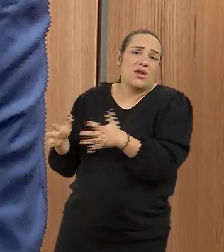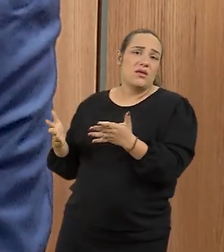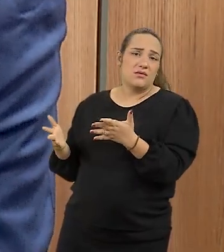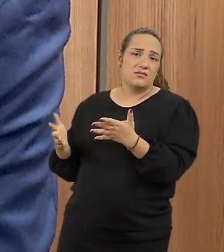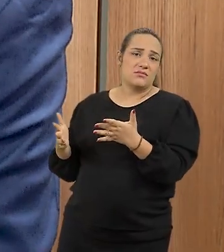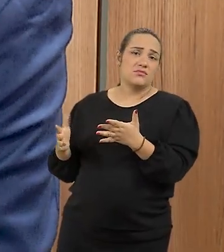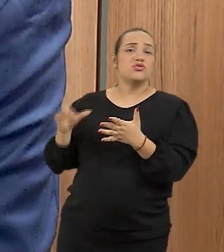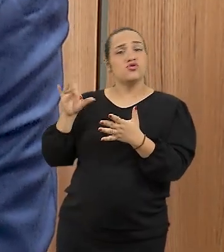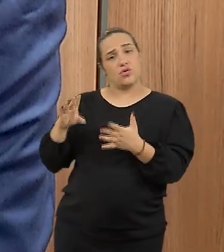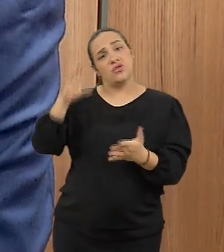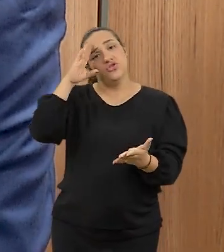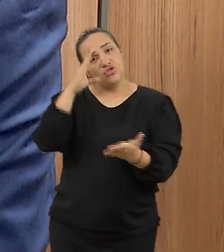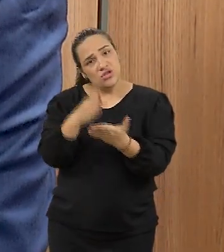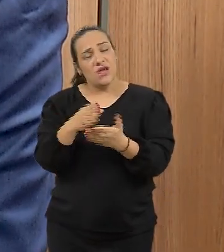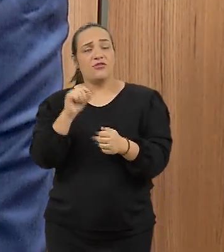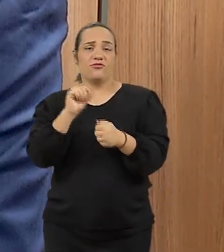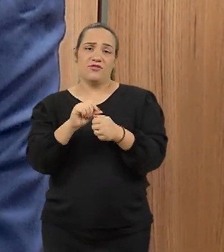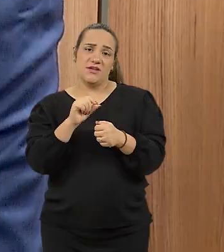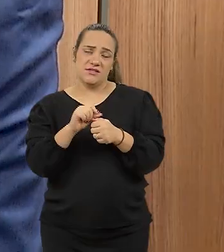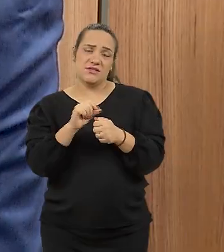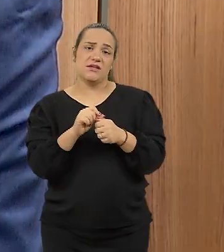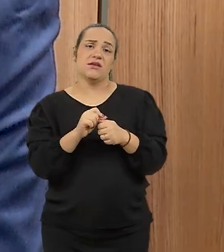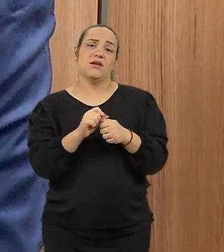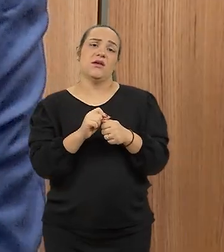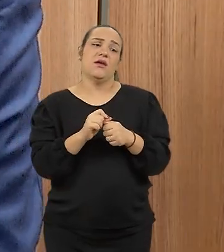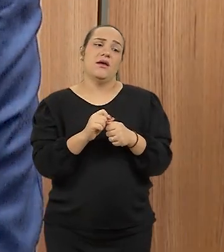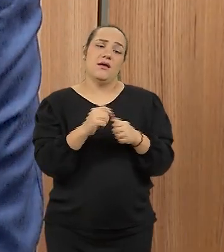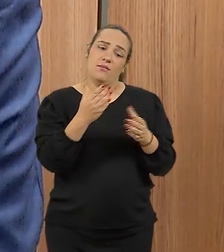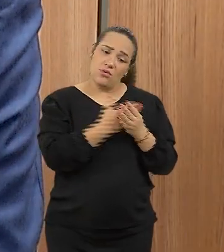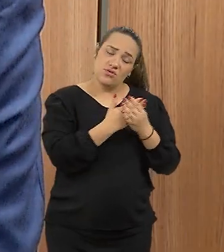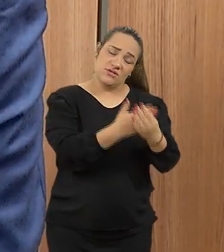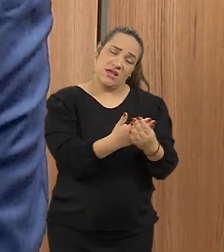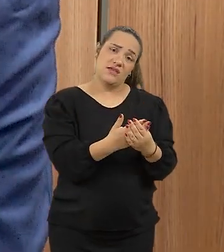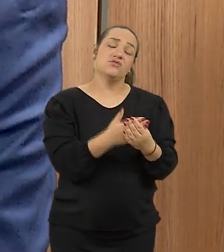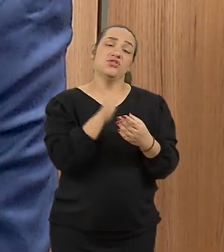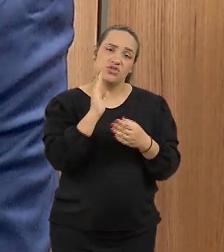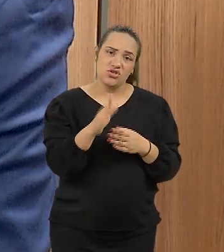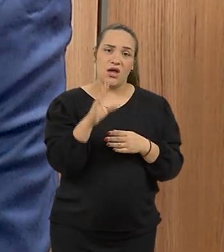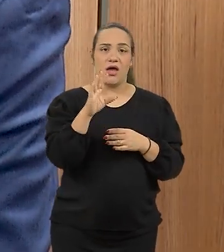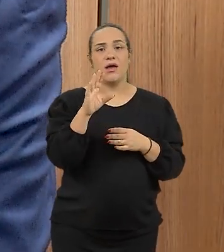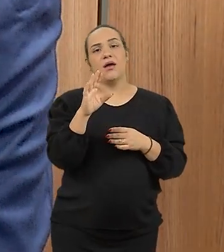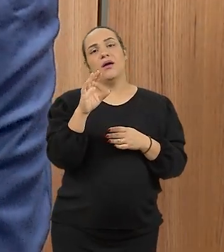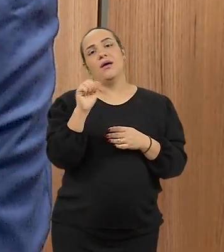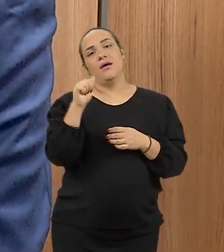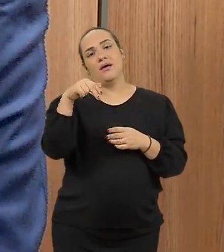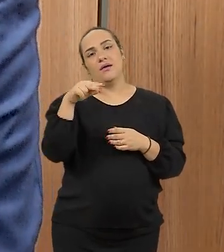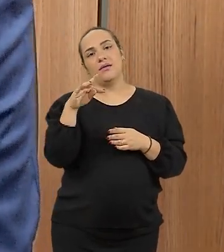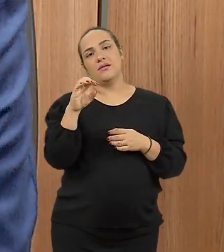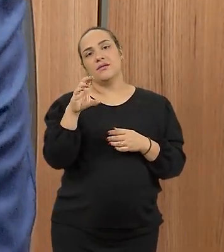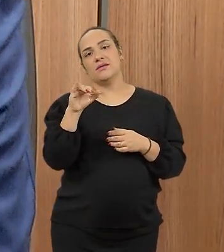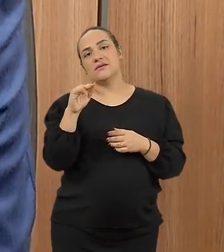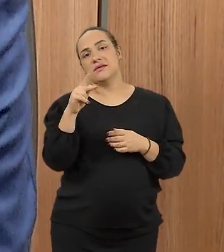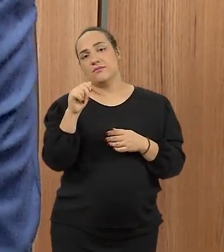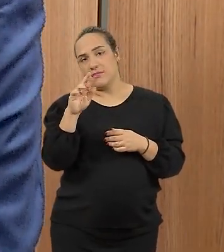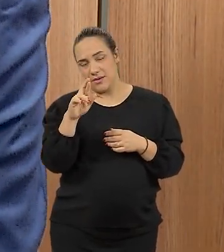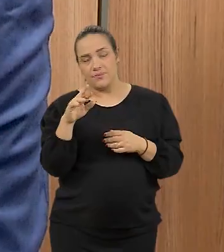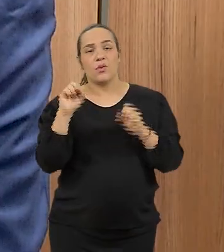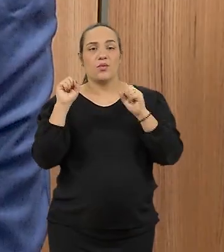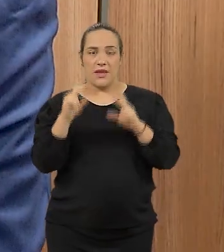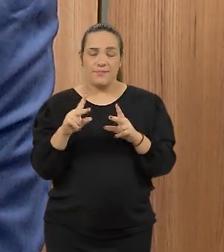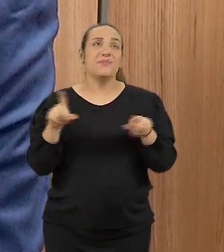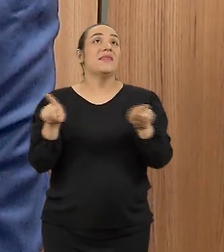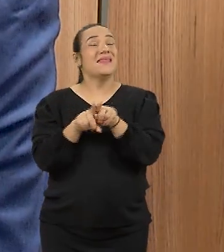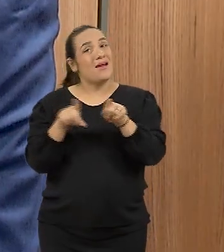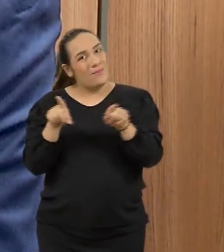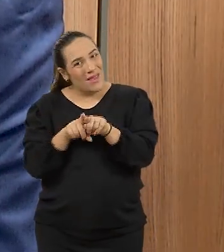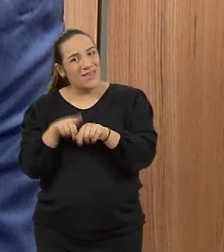processos cautelares, passaram a fazê-lo incidentalmente já num processo de conhecimento. Um outro exemplo foi o processo de execução. O